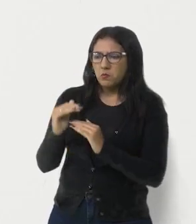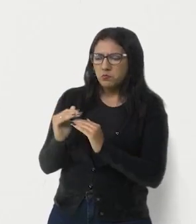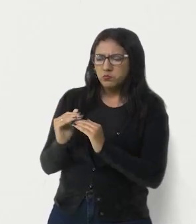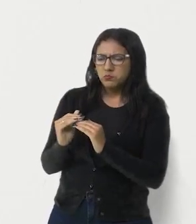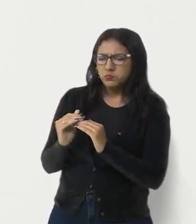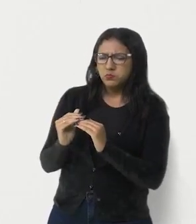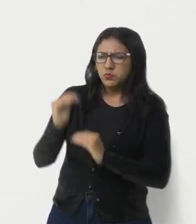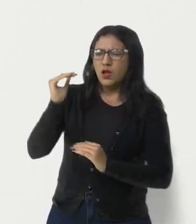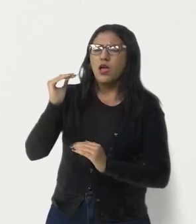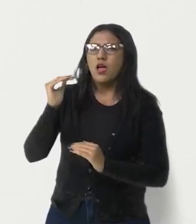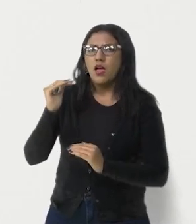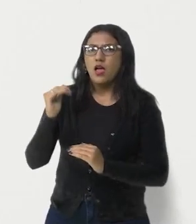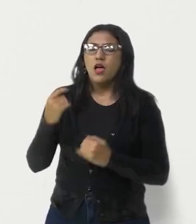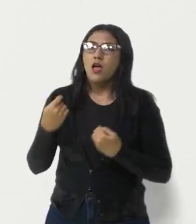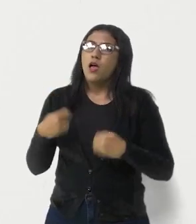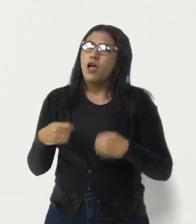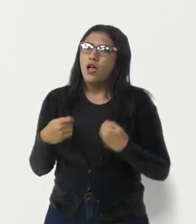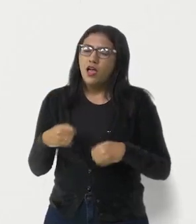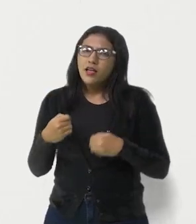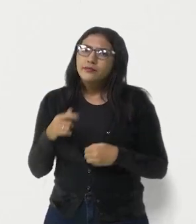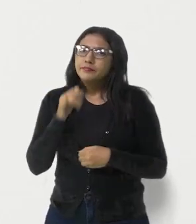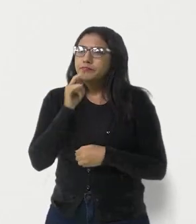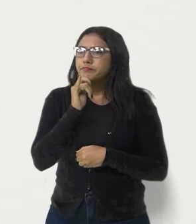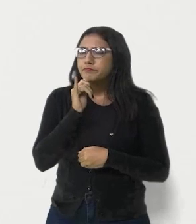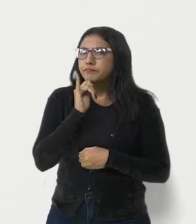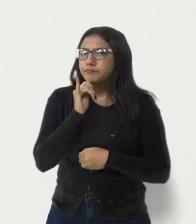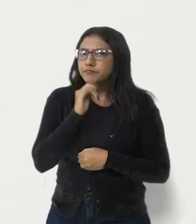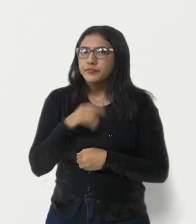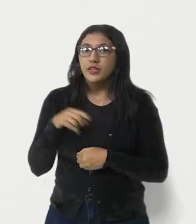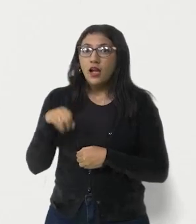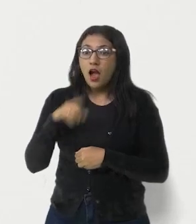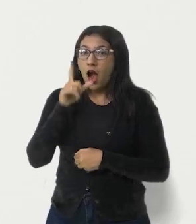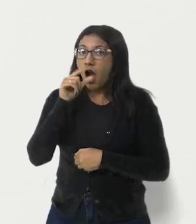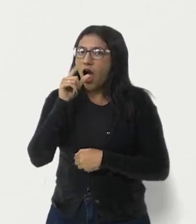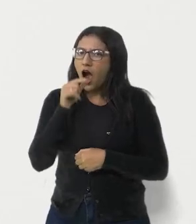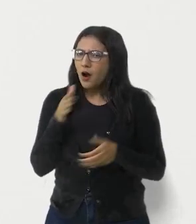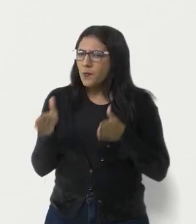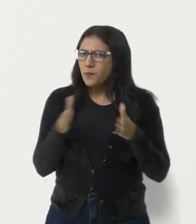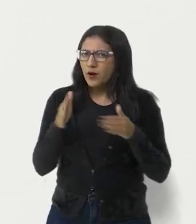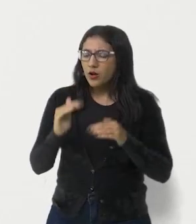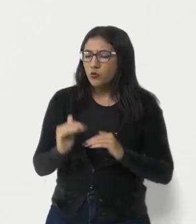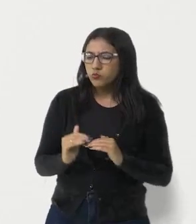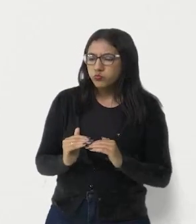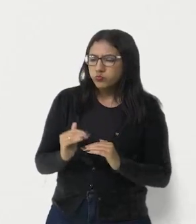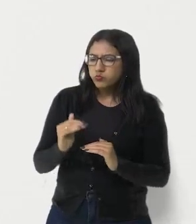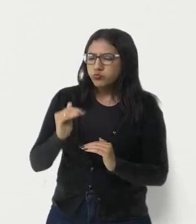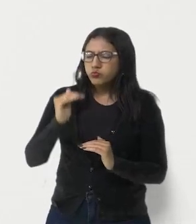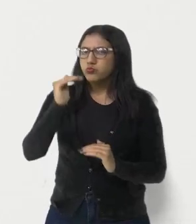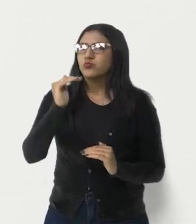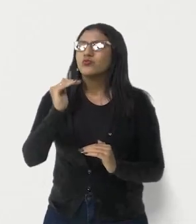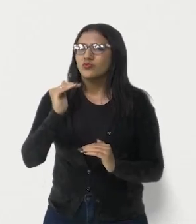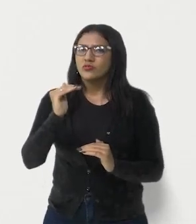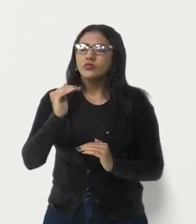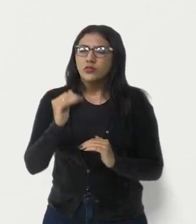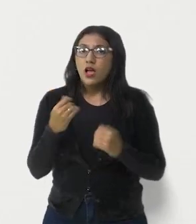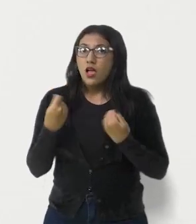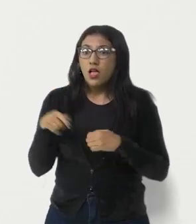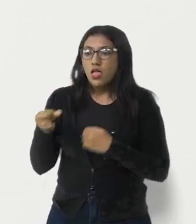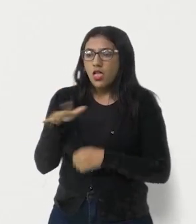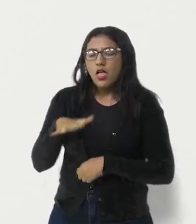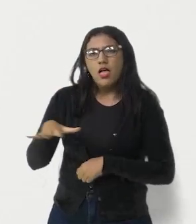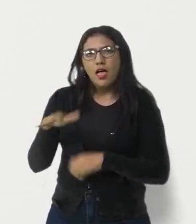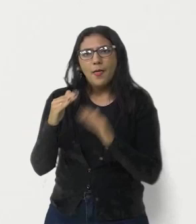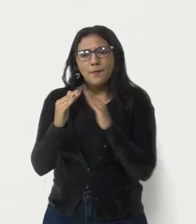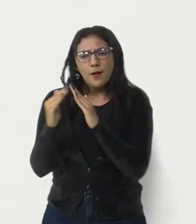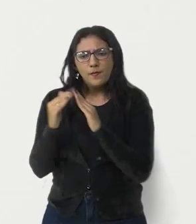mais elevadas, porque é um lugar onde a cheia do rio pode fazer com que as águas cheguem. Então a